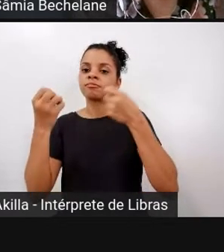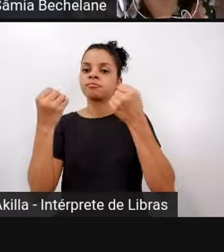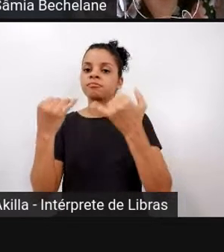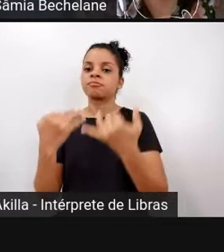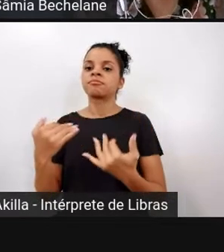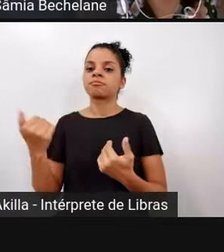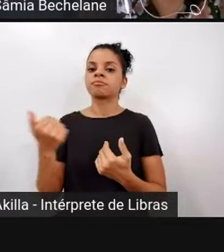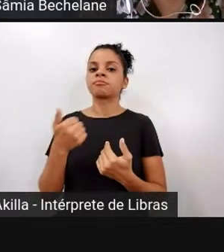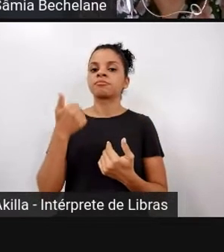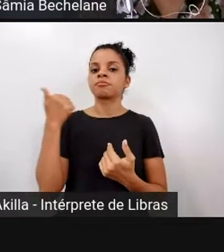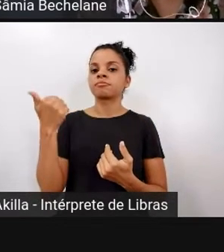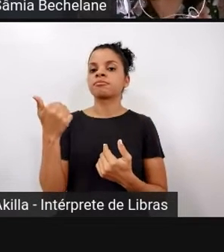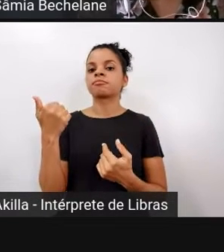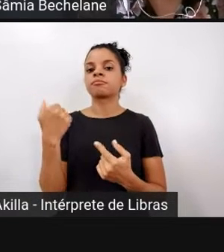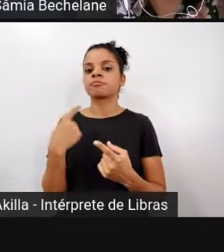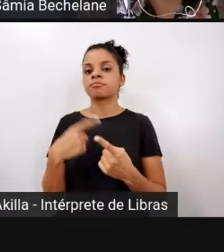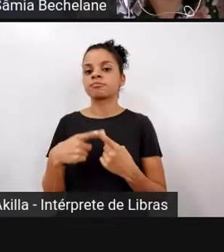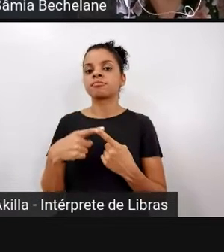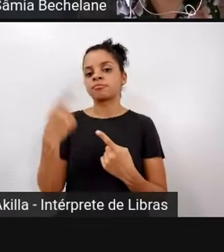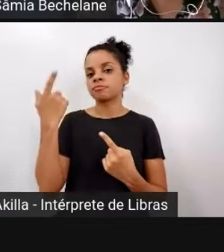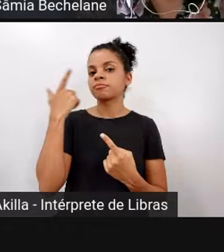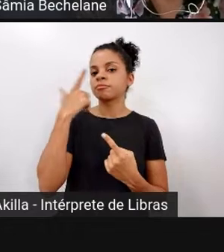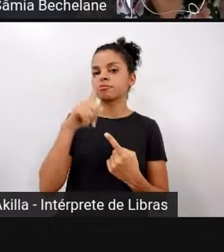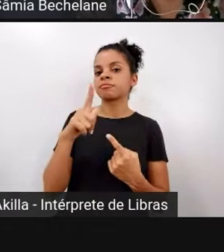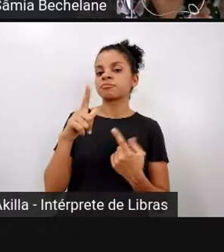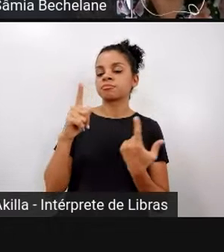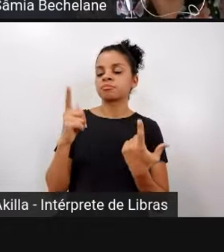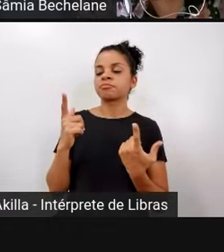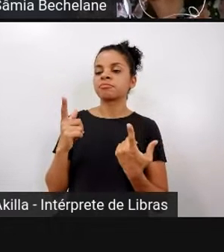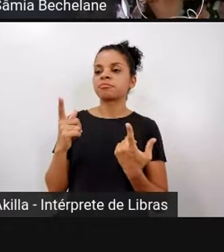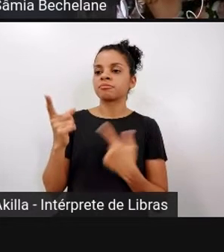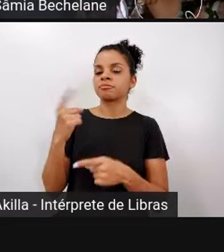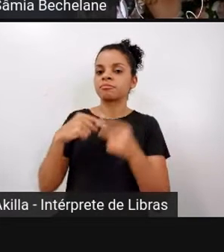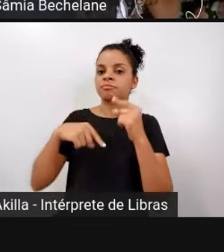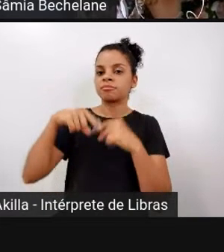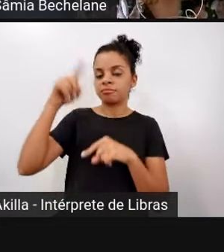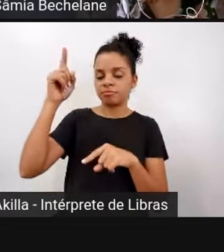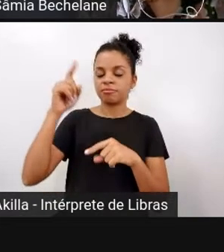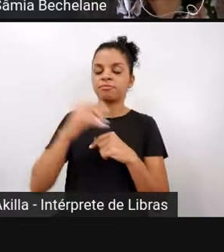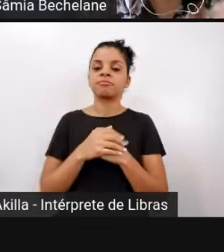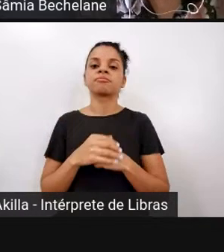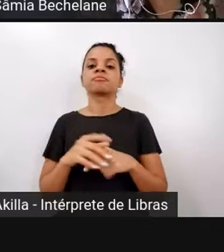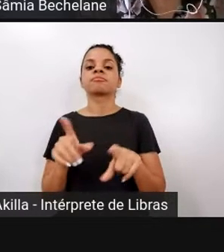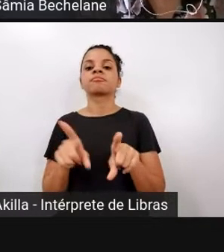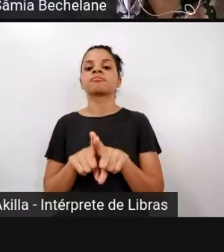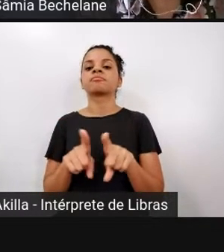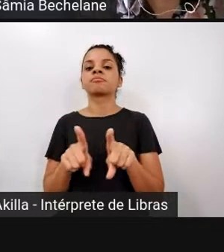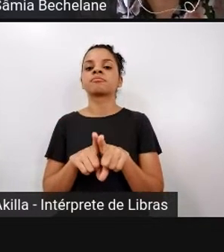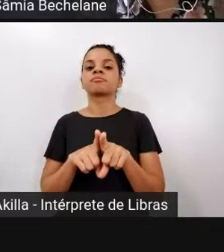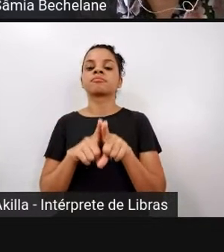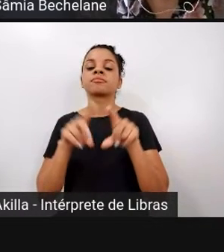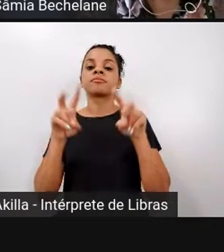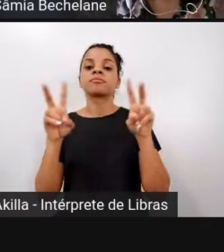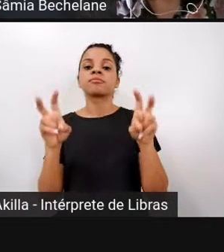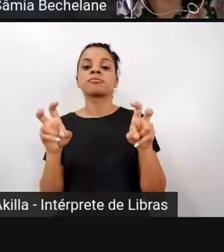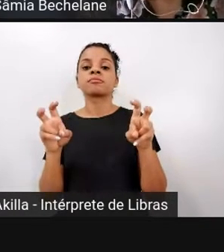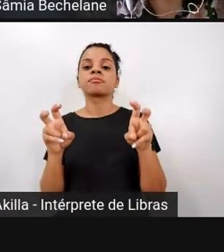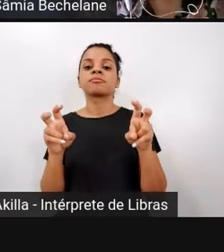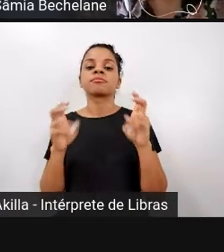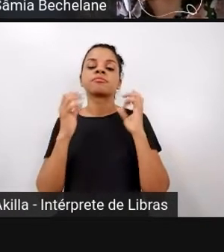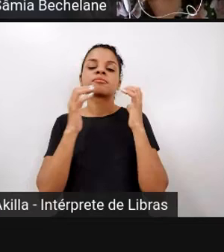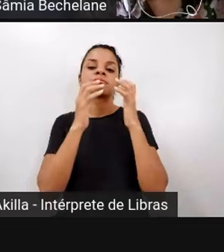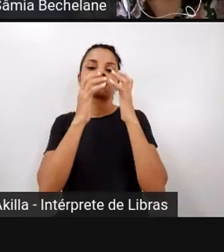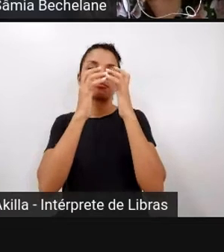gente conseguiu dar uma virada legal aí ao longo da pesquisa, e também sobre algumas reflexões que têm sido